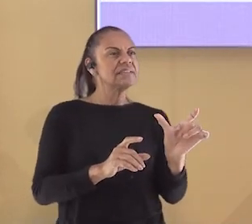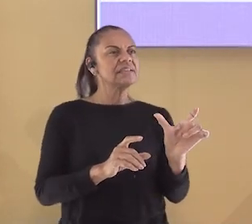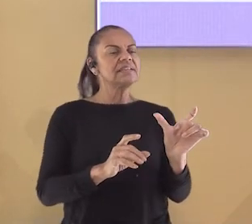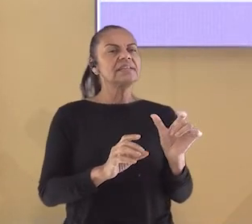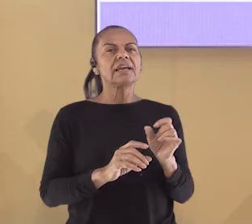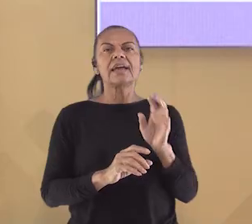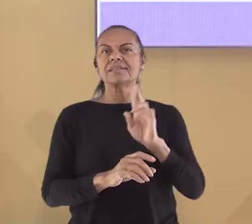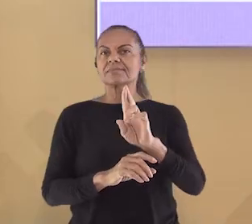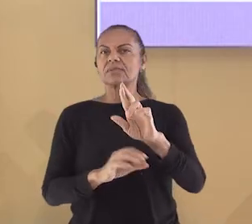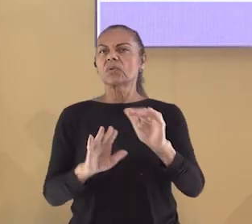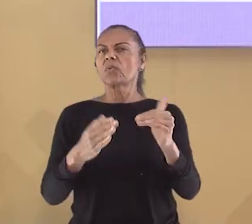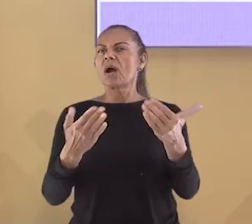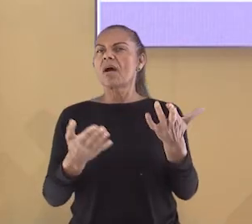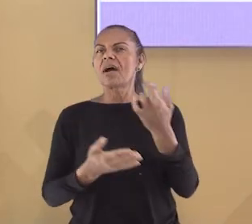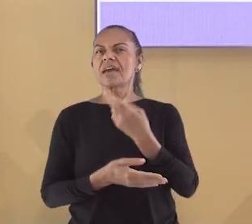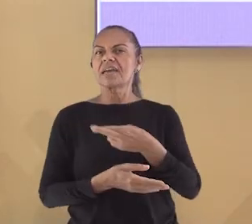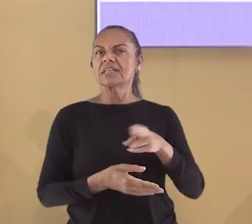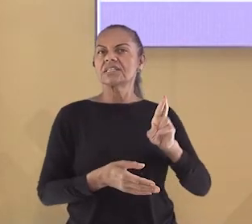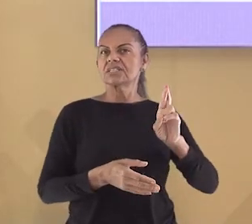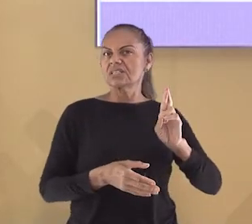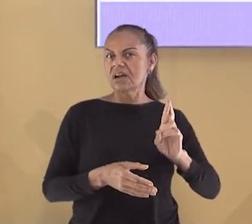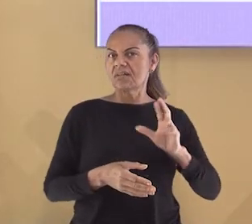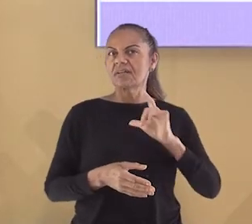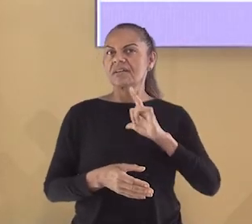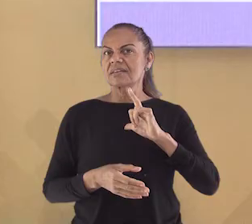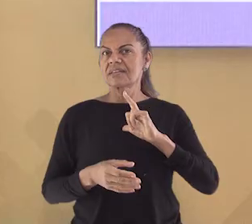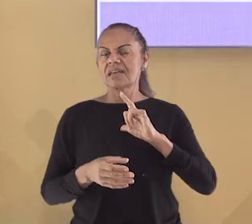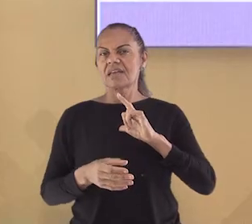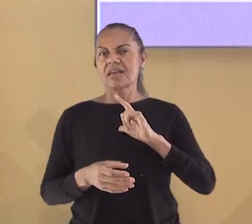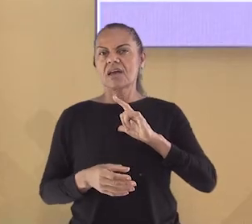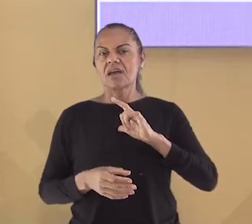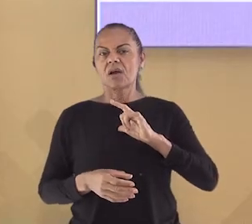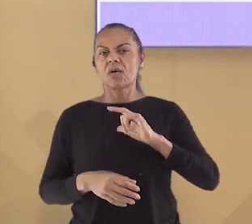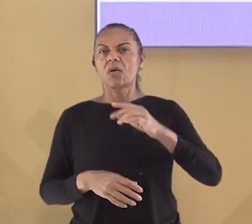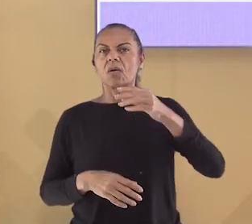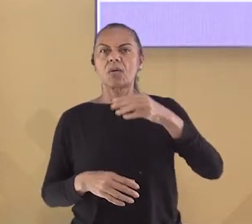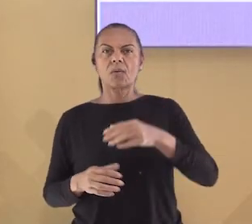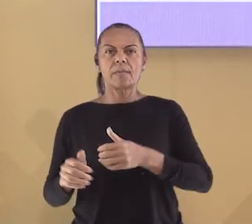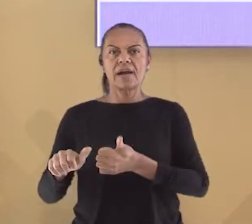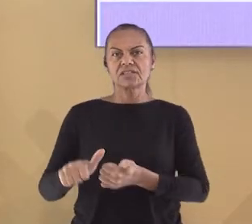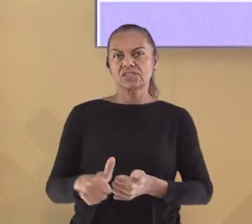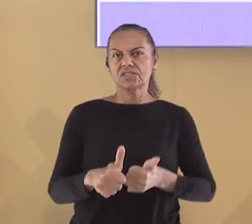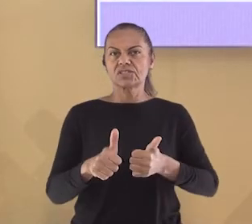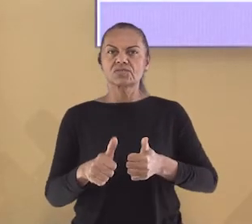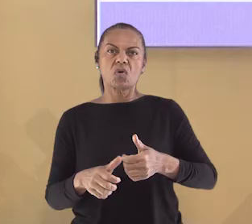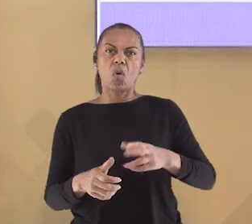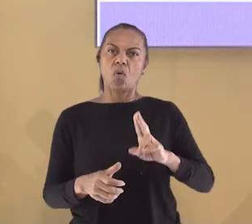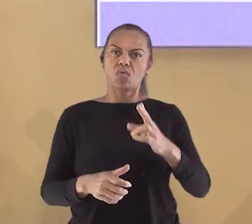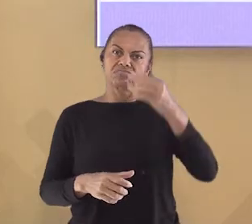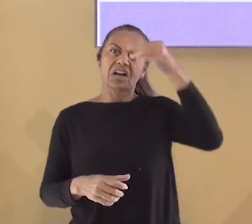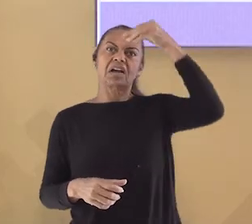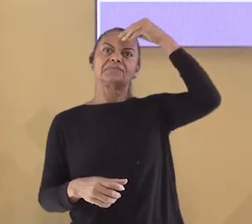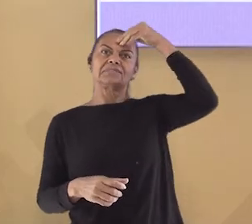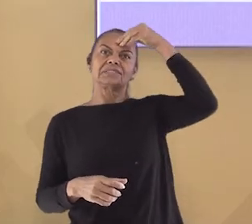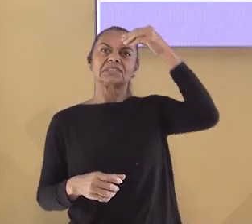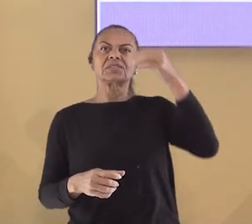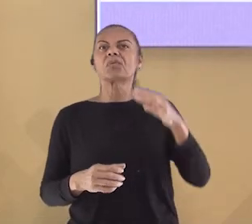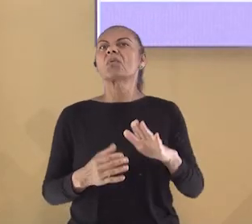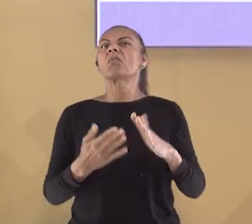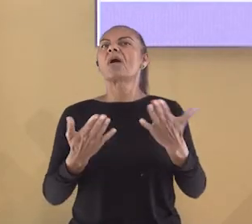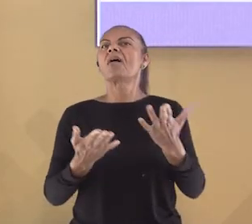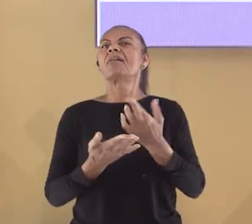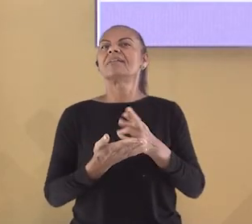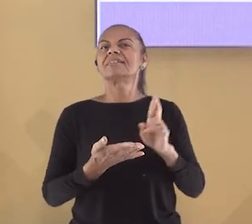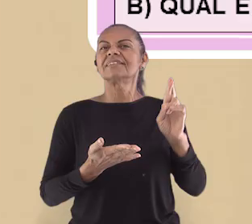responda: quais são as religiões que realizam o batismo? Vou dar 30 segundos para